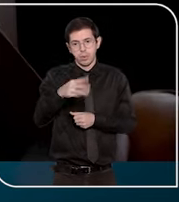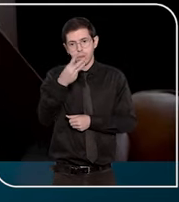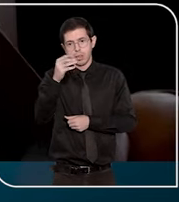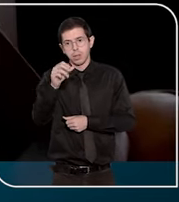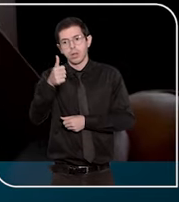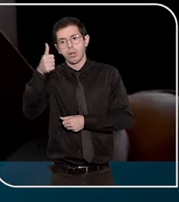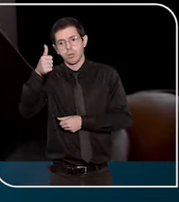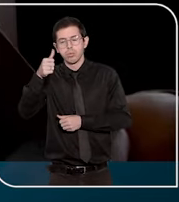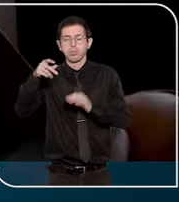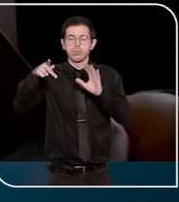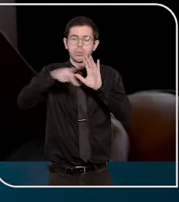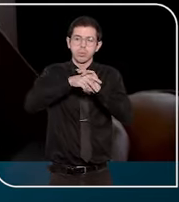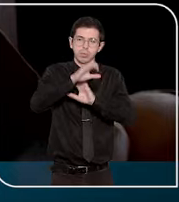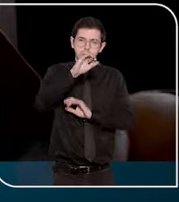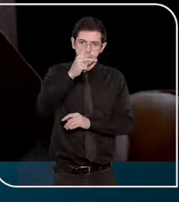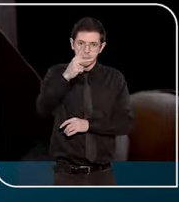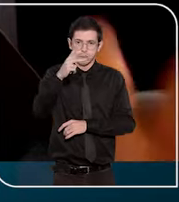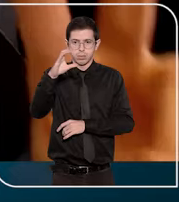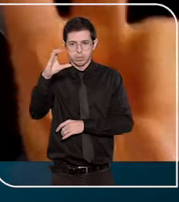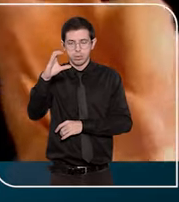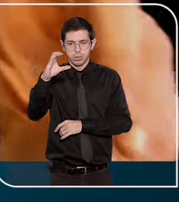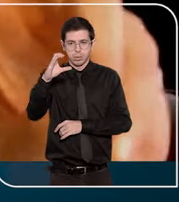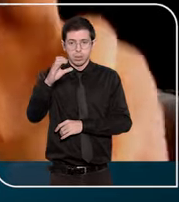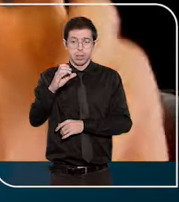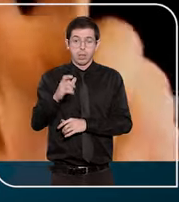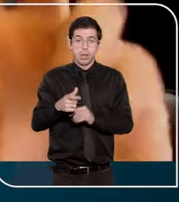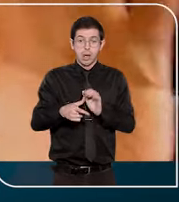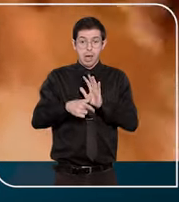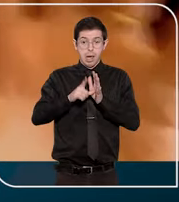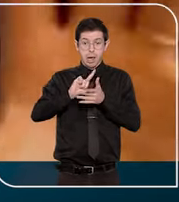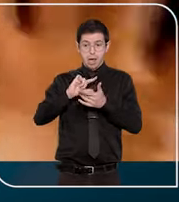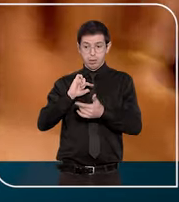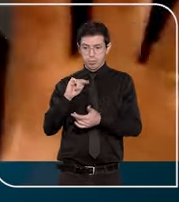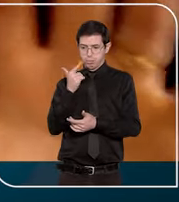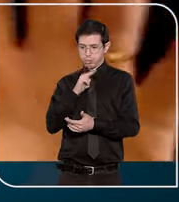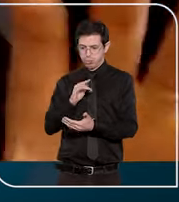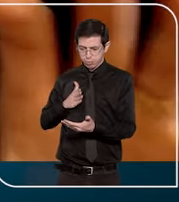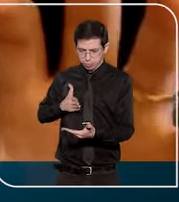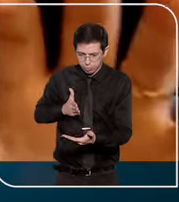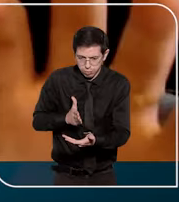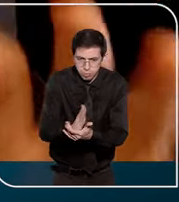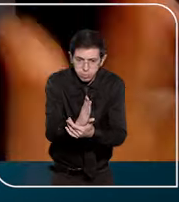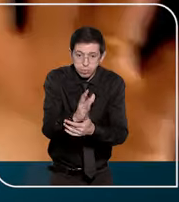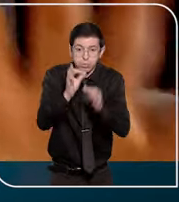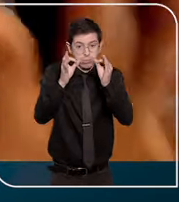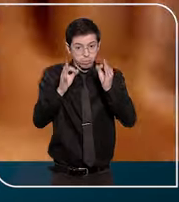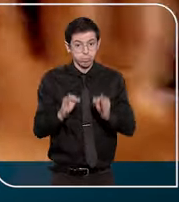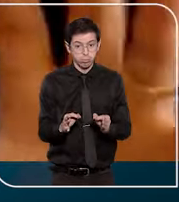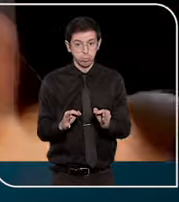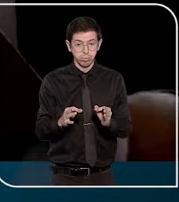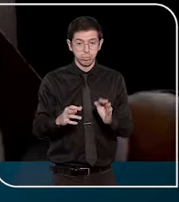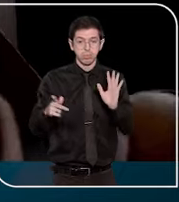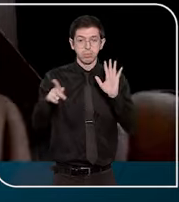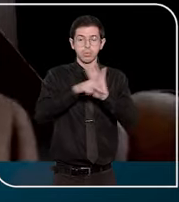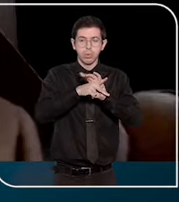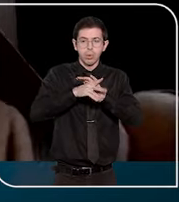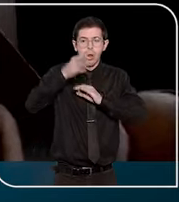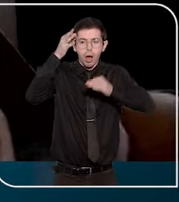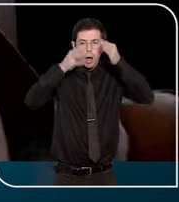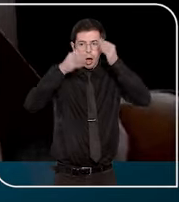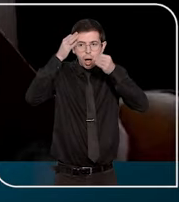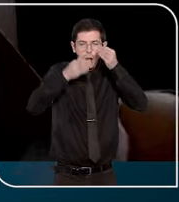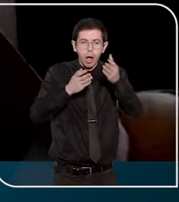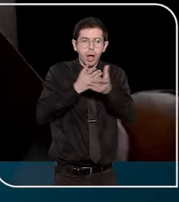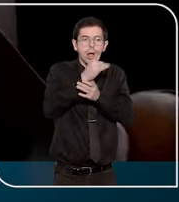de Processo Civil, antes que se possa passar à admissibilidade propriamente dita, ao juízo de admissibilidade que está